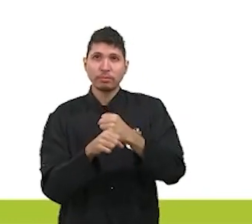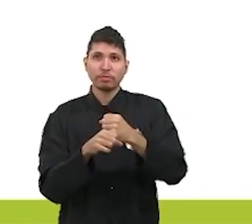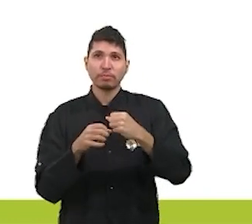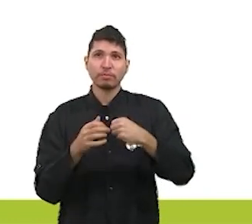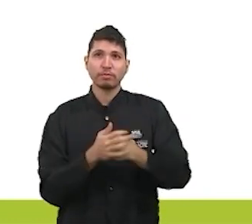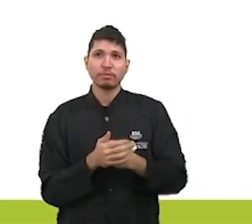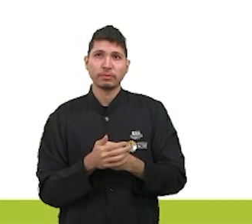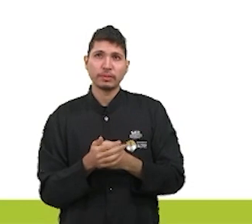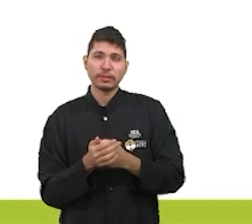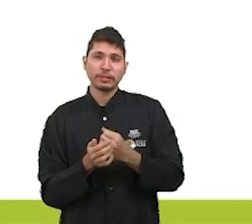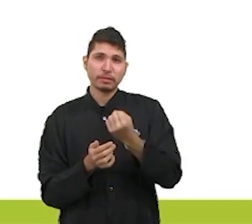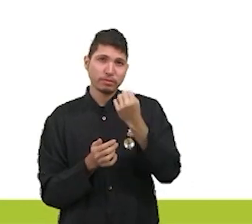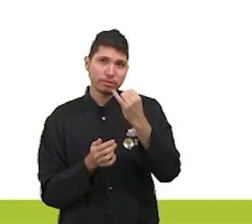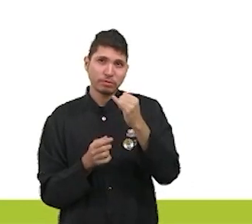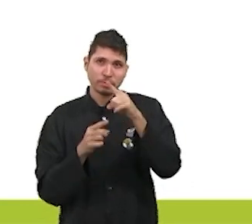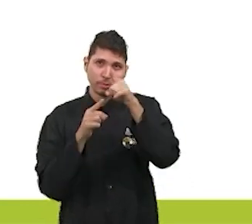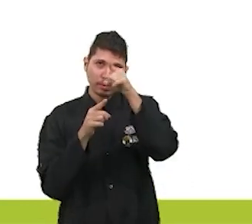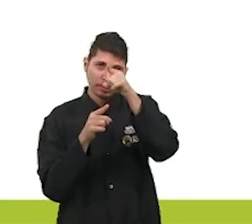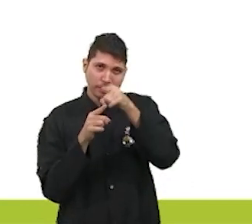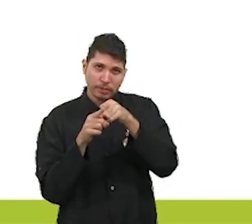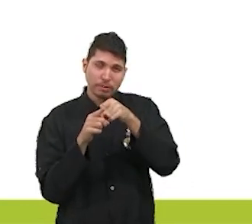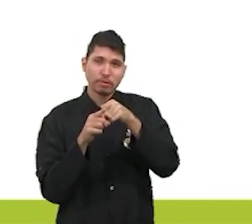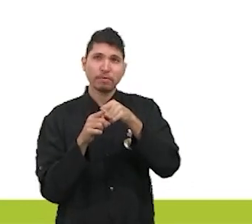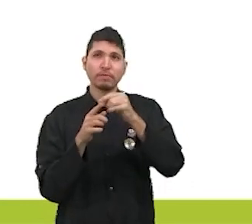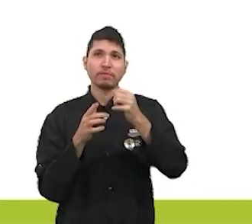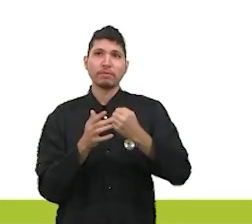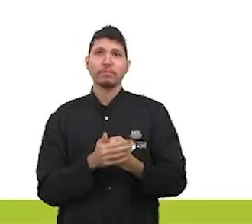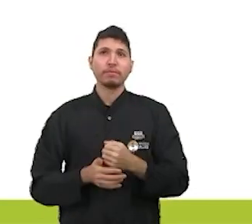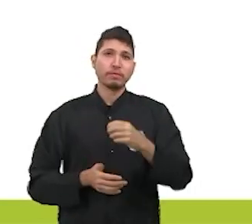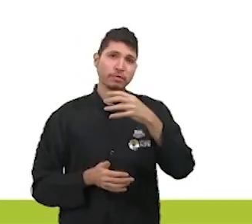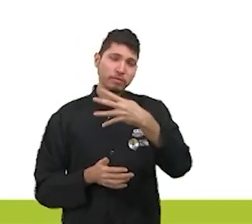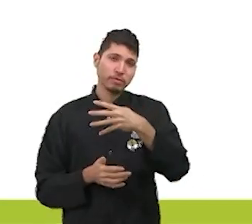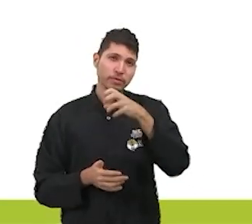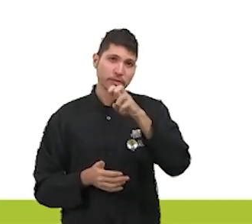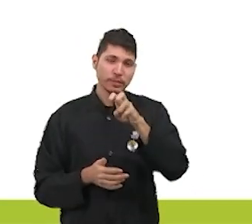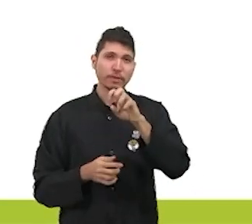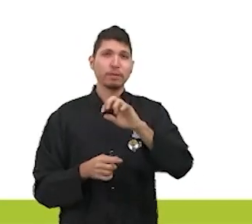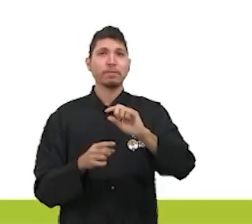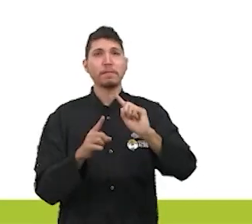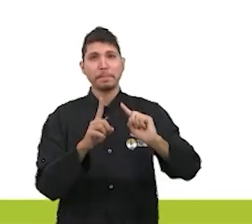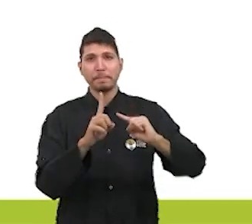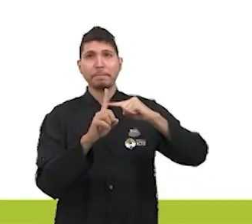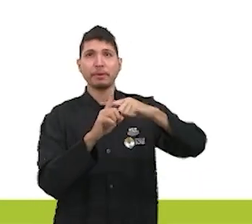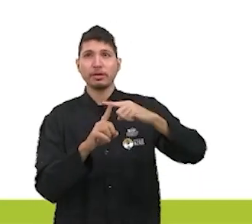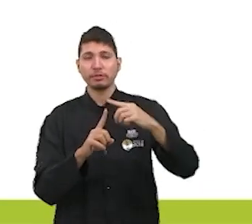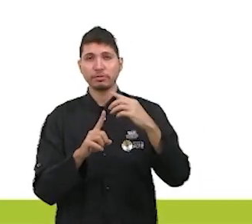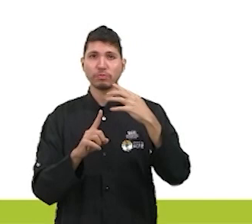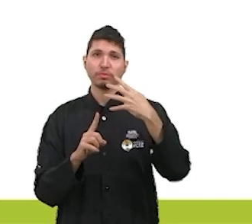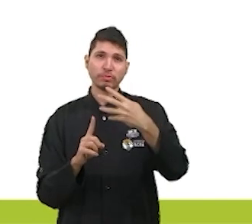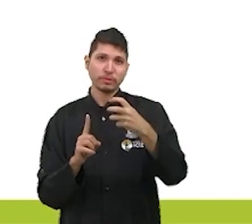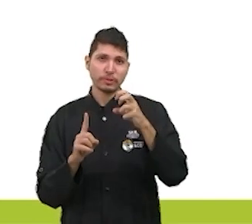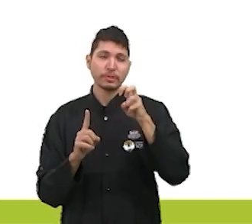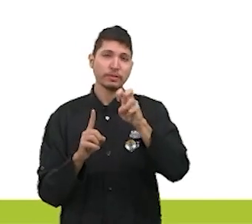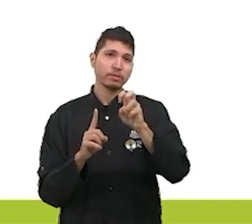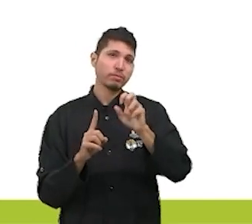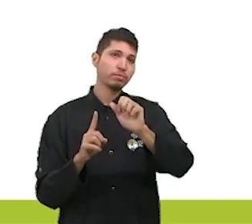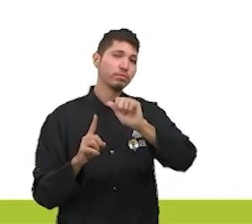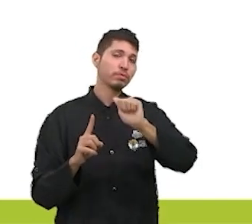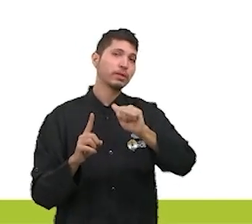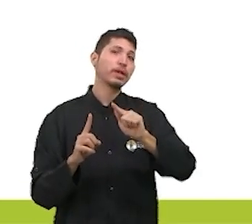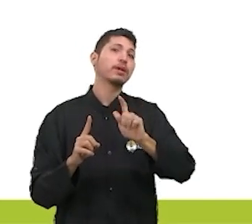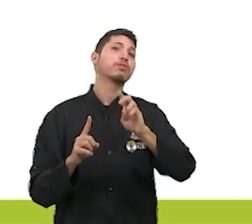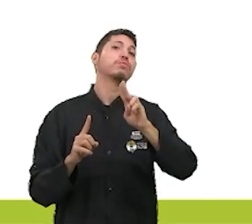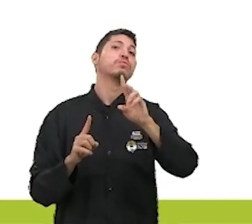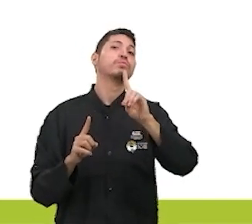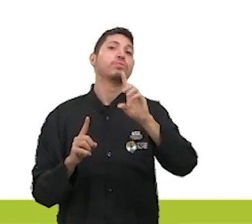triângulo, no ângulo agudo de baixo e mais 45 no ângulo agudo superior, certo? O que quer dizer